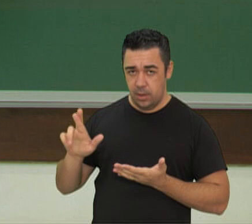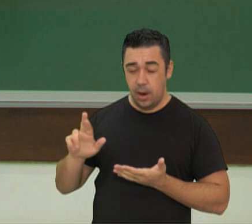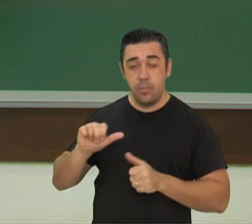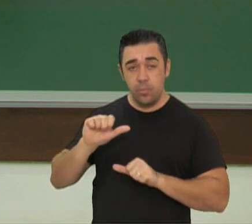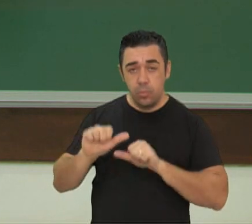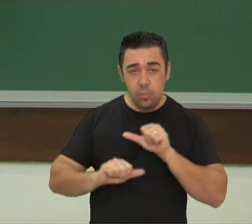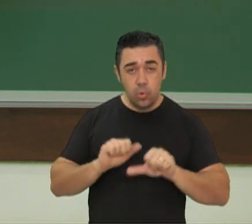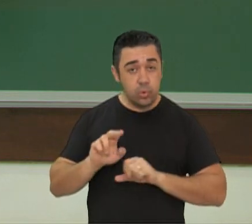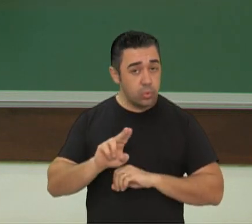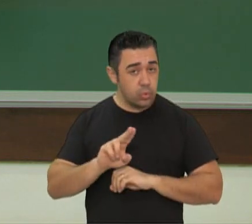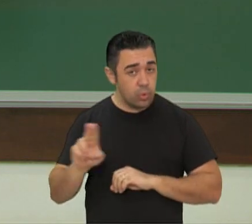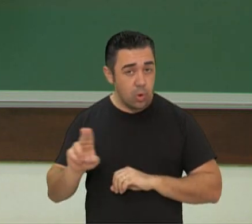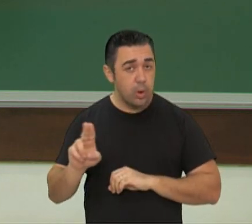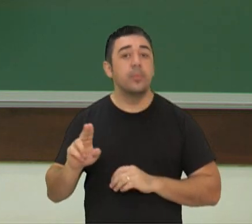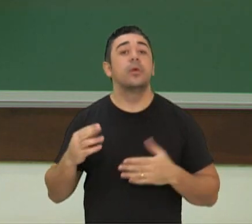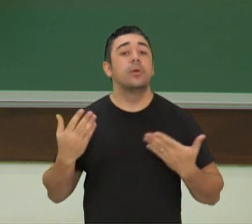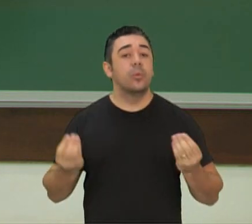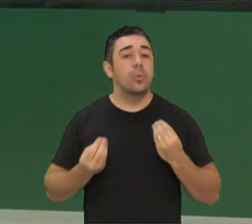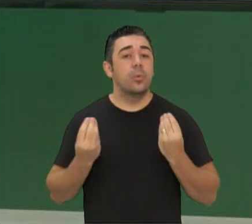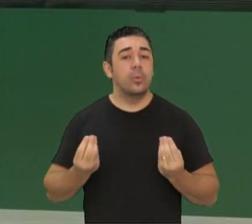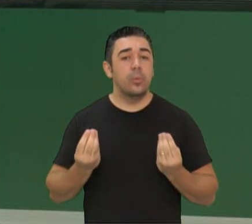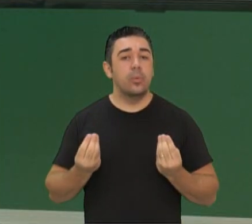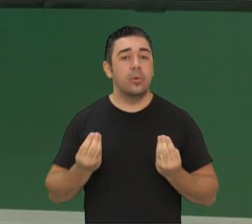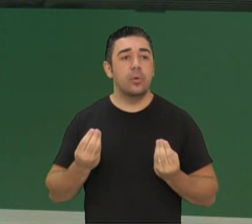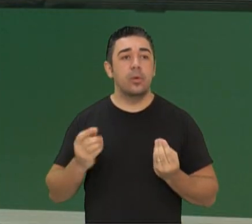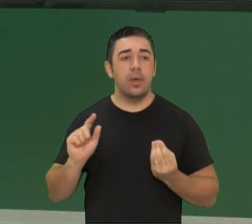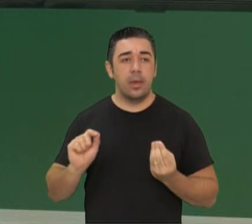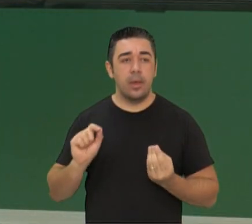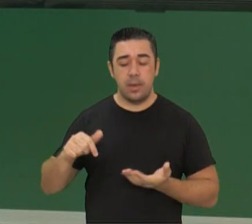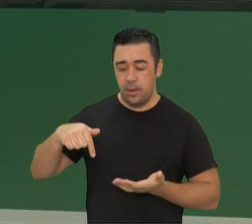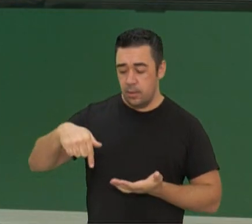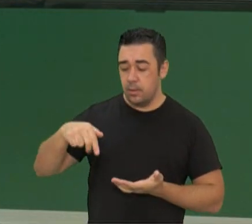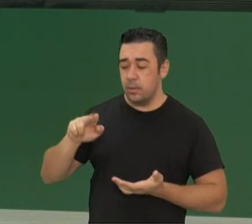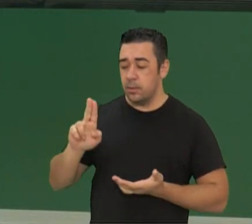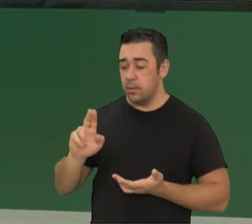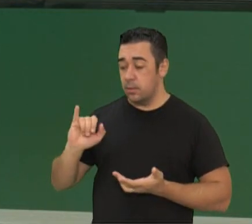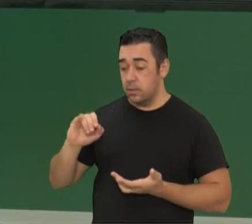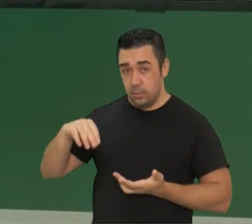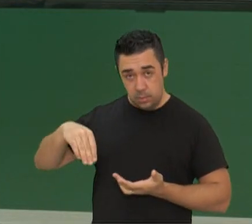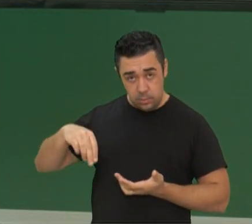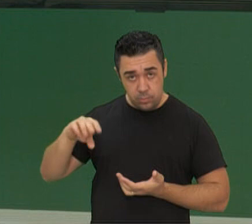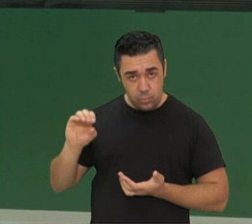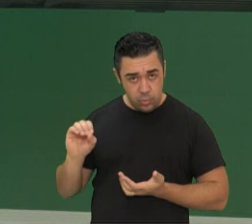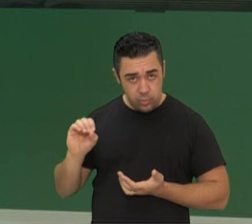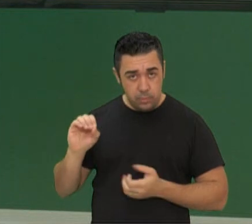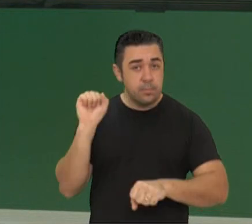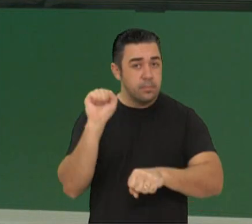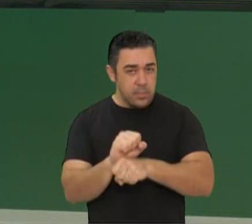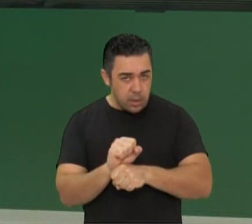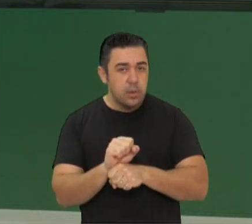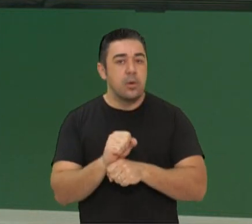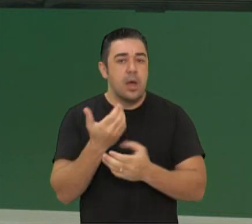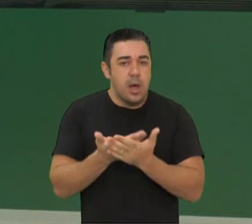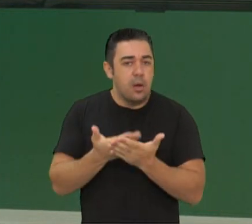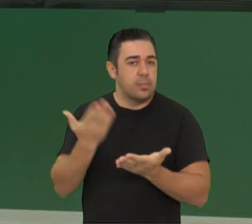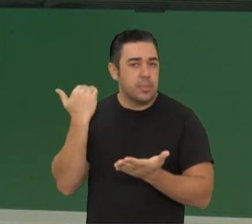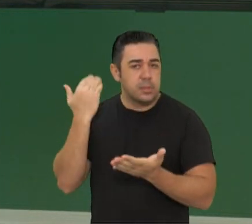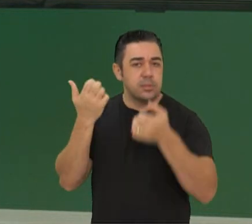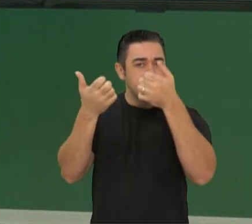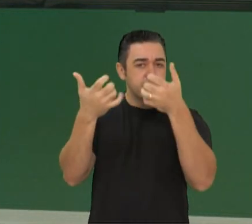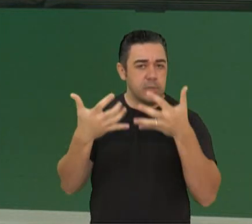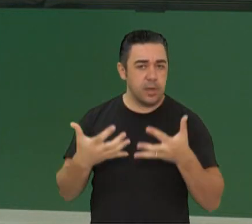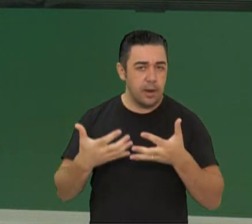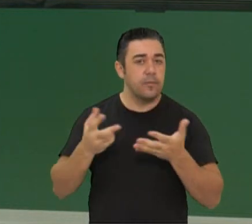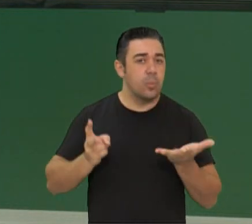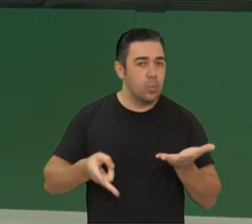estômago, nós vamos chamar então de quimo. Estão lembrados? Então, paramos aqui nas aulas passadas, vamos